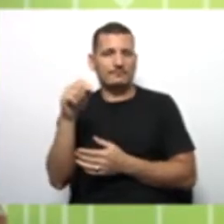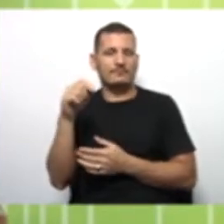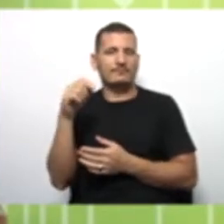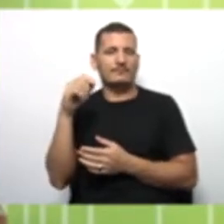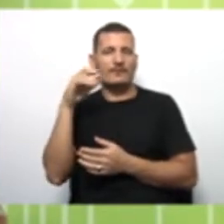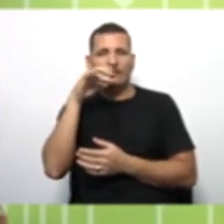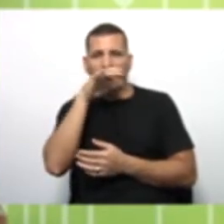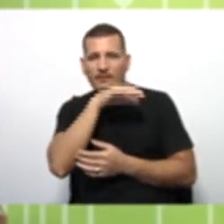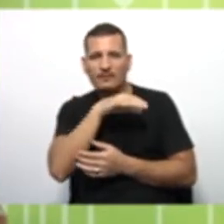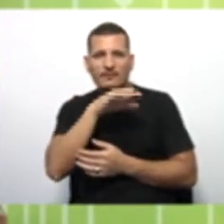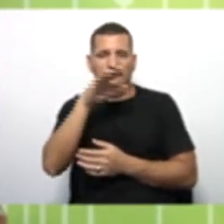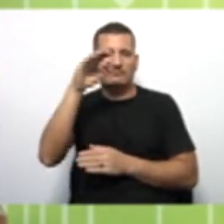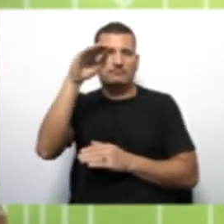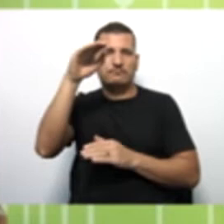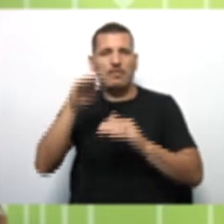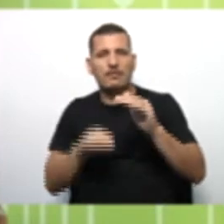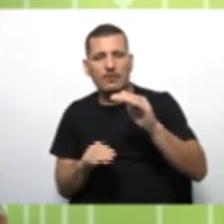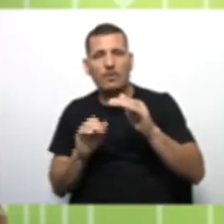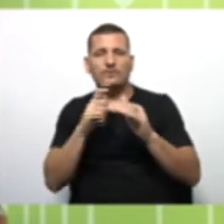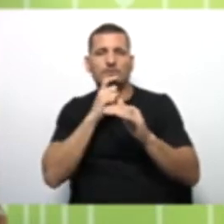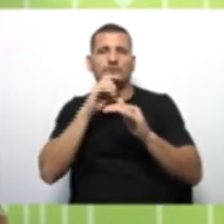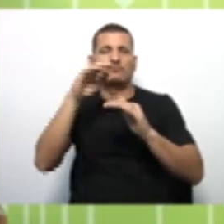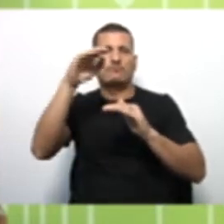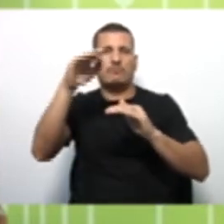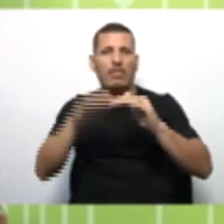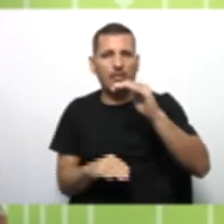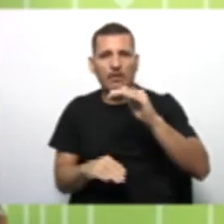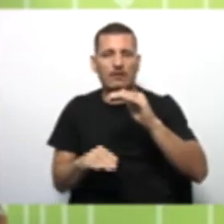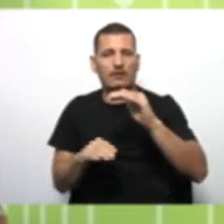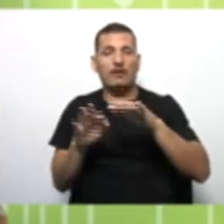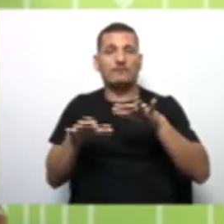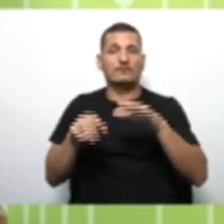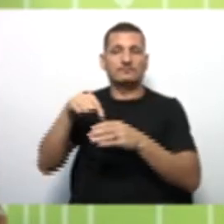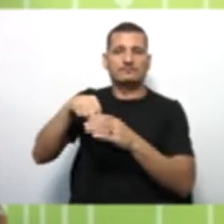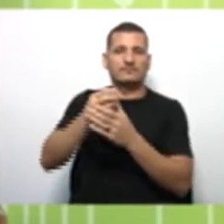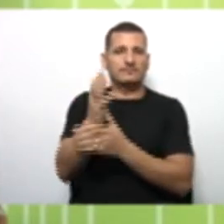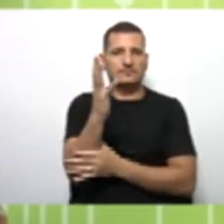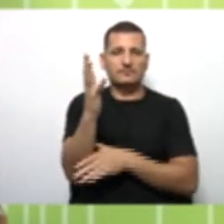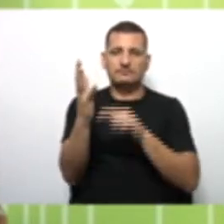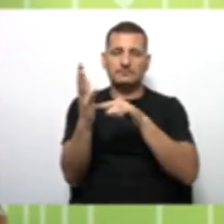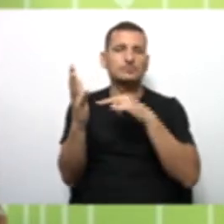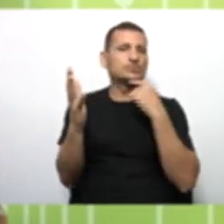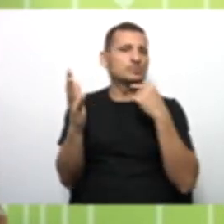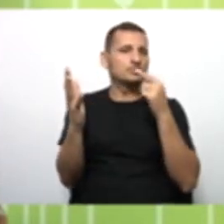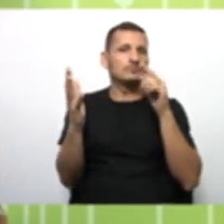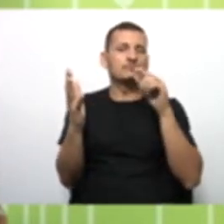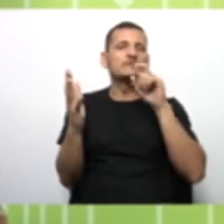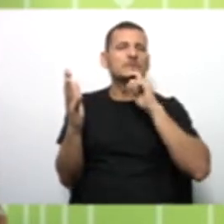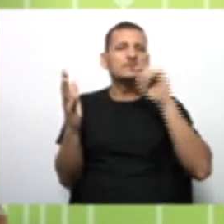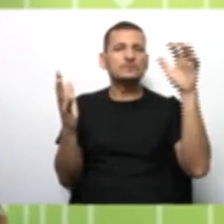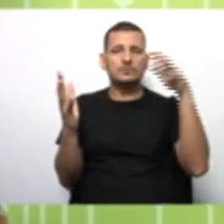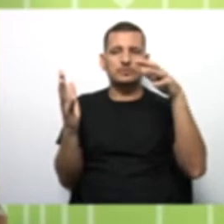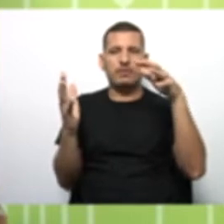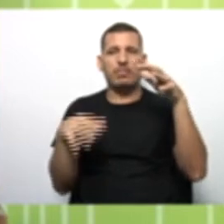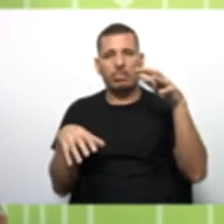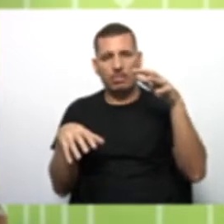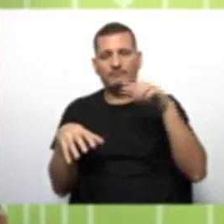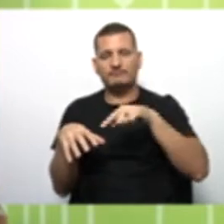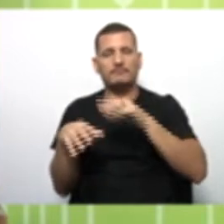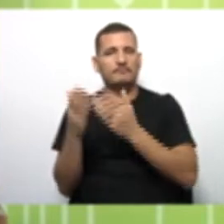constantemente, tá? Tanto com os patrocinadores do meu projeto, como também com os fornecedores. Agora, os riscos de categoria externa são